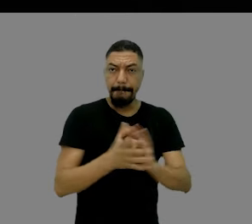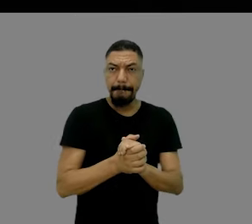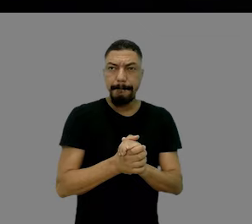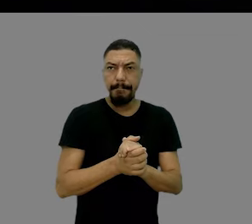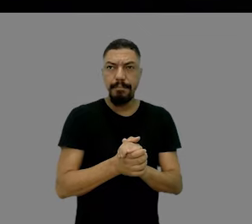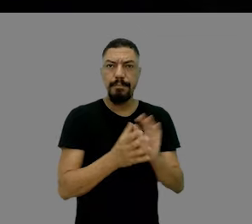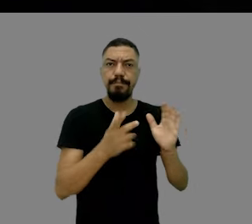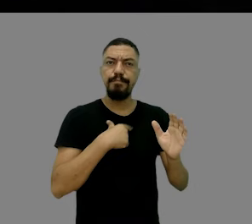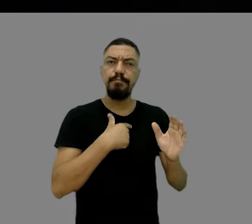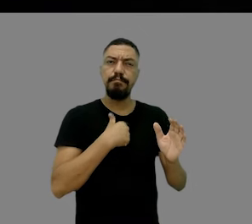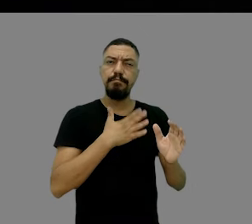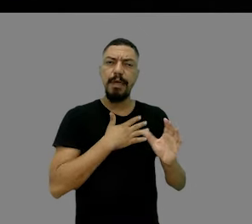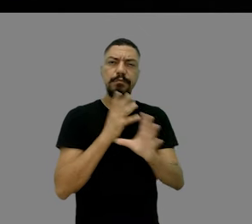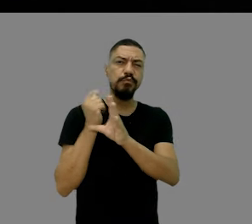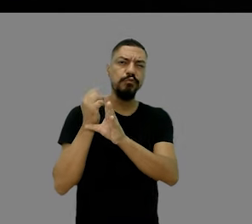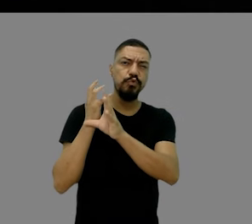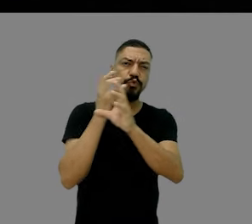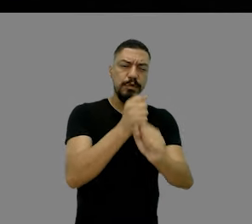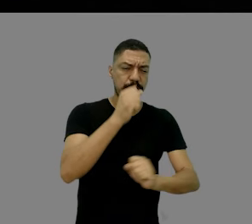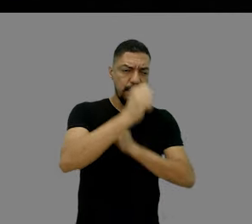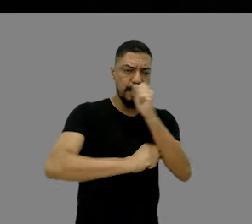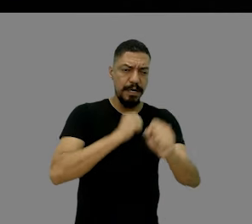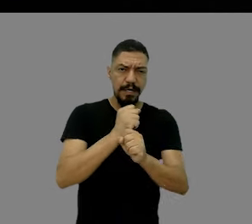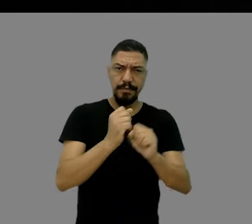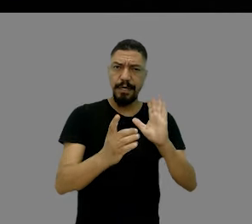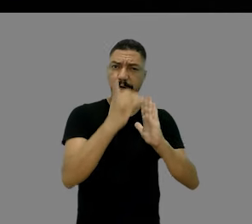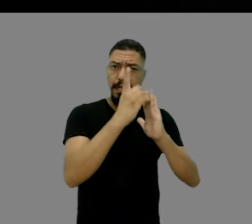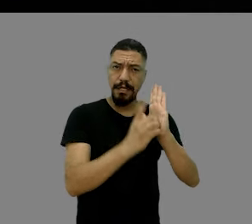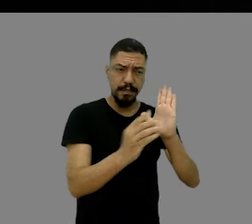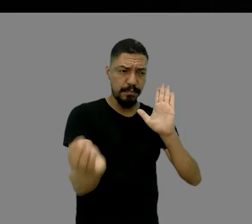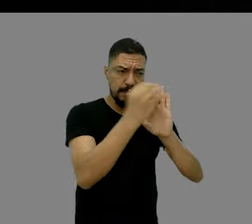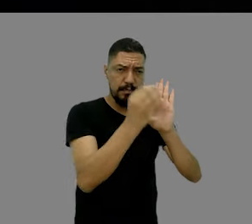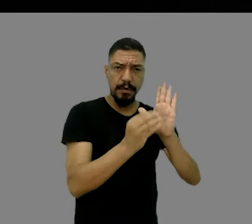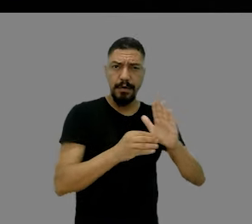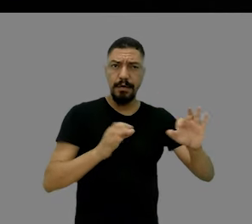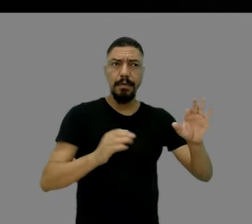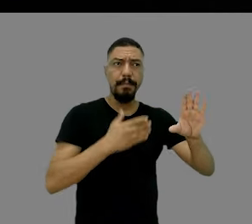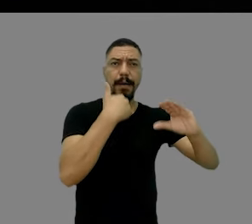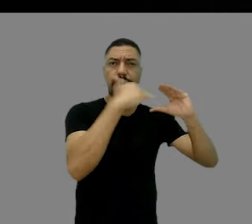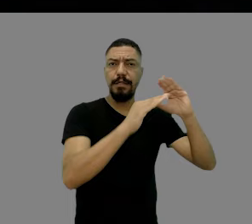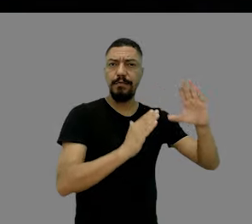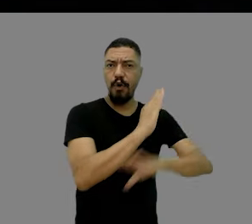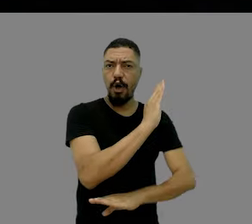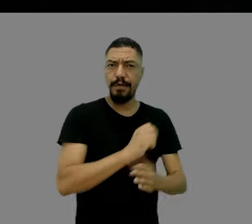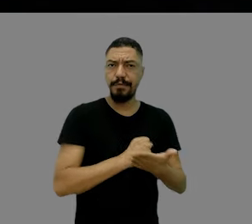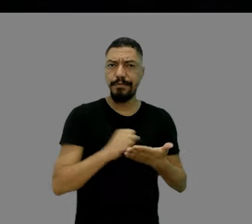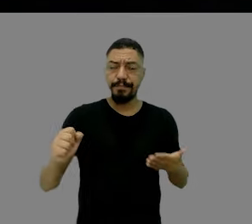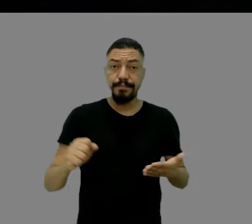e foi. Né? Lembrando, gente, que fomento não é faturamento. Então, na sua declaração do MEI vai ter